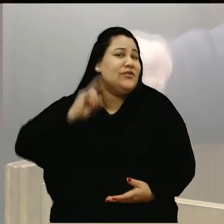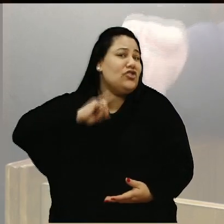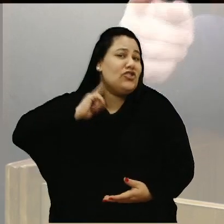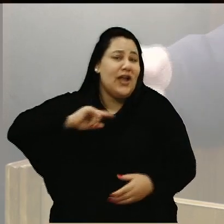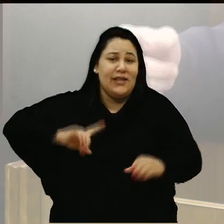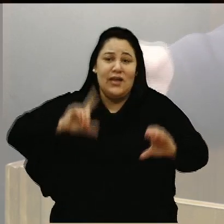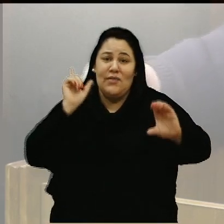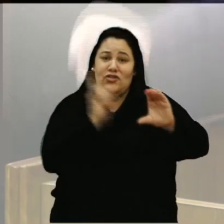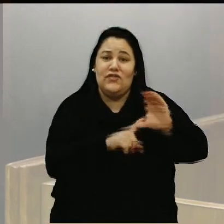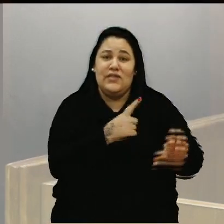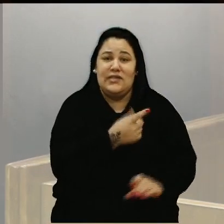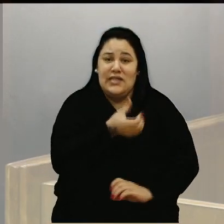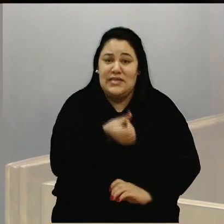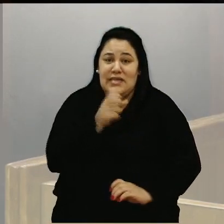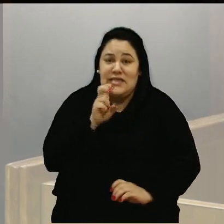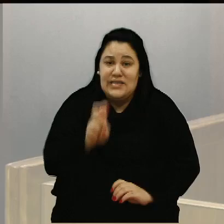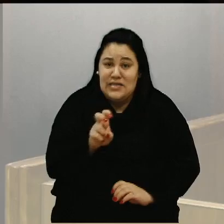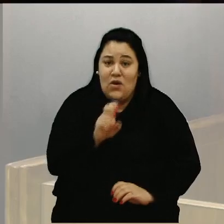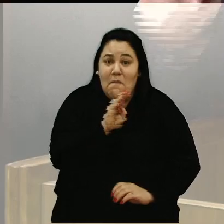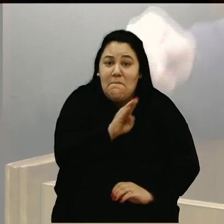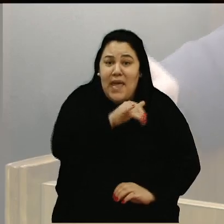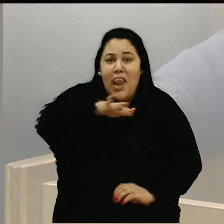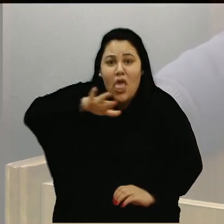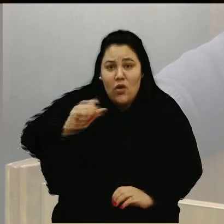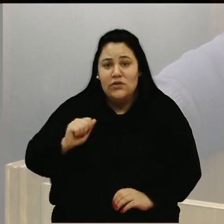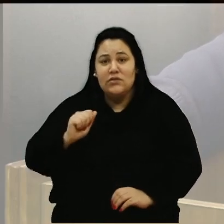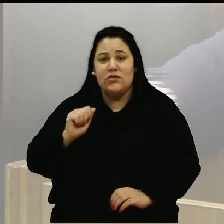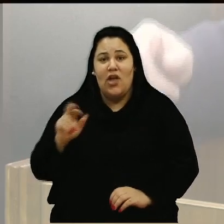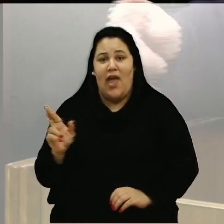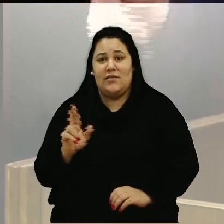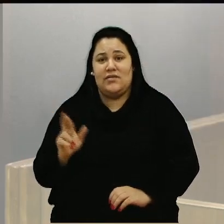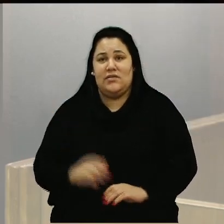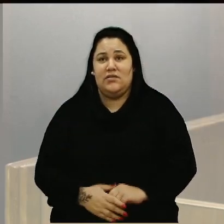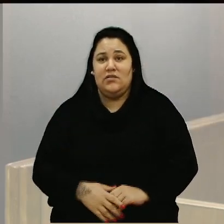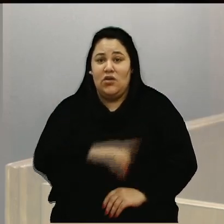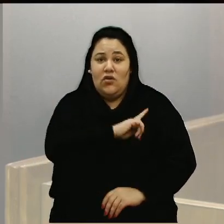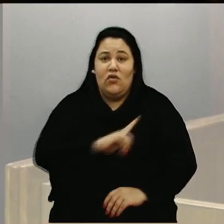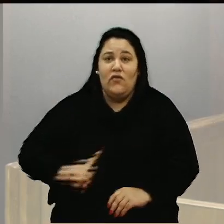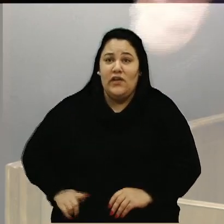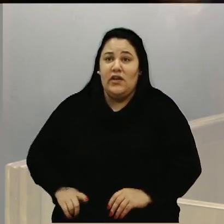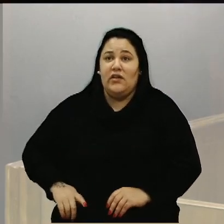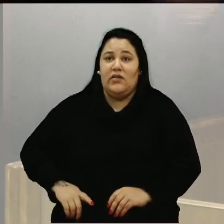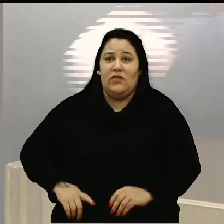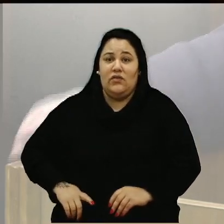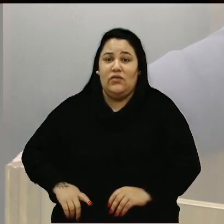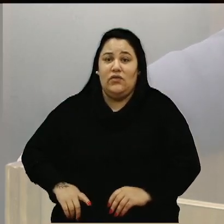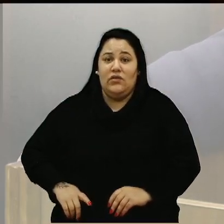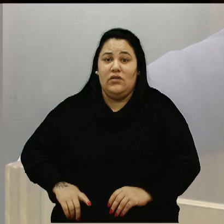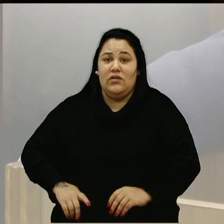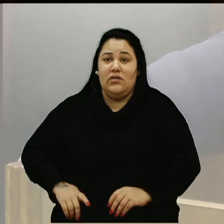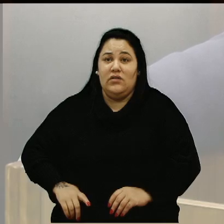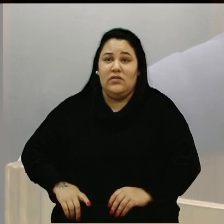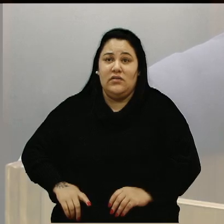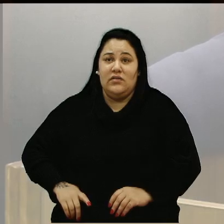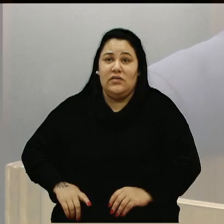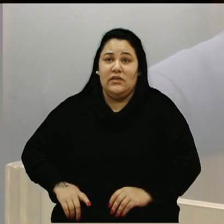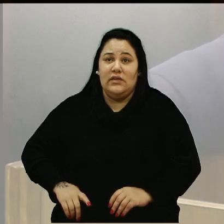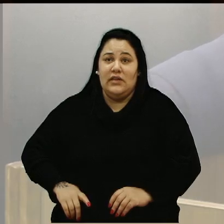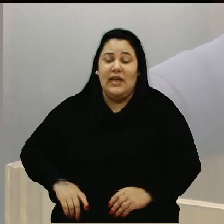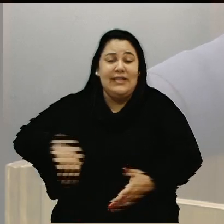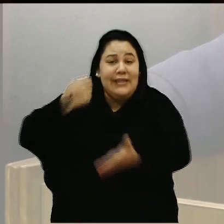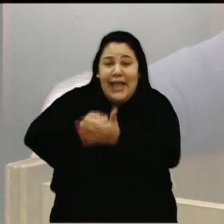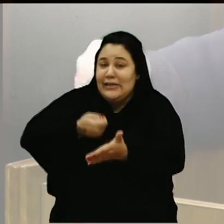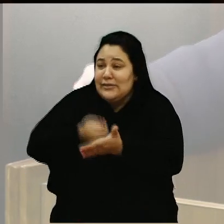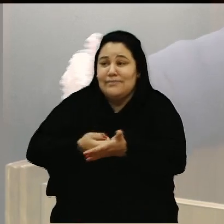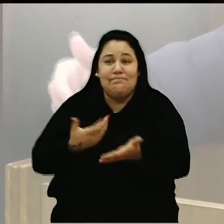hoje de 165 bilhões. O governador Romeu Zema está se quebrando para poder pagar